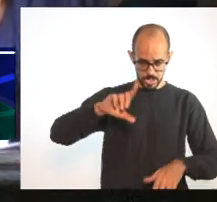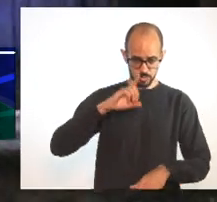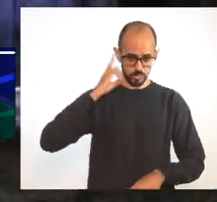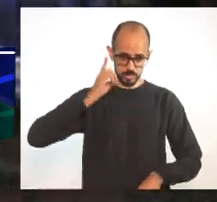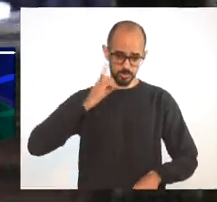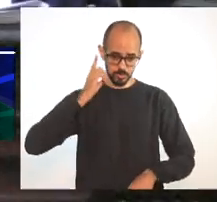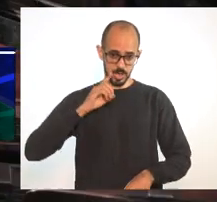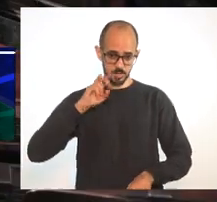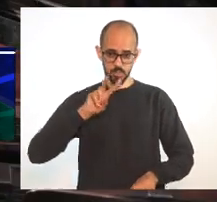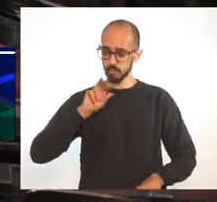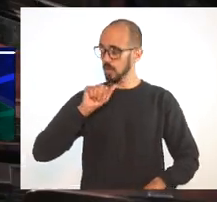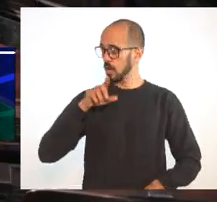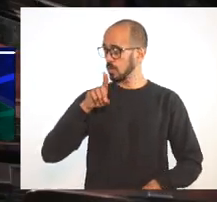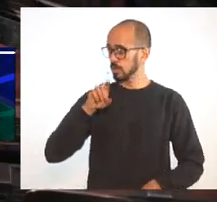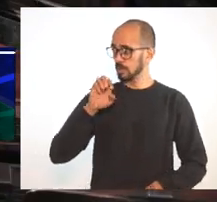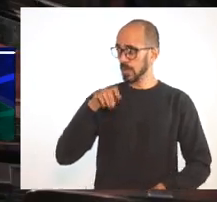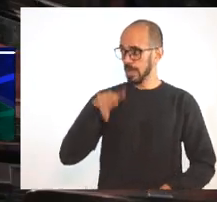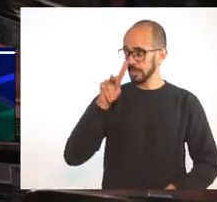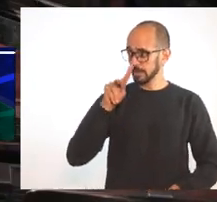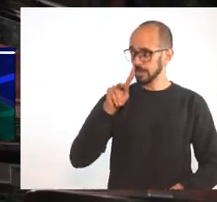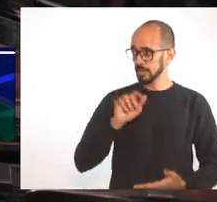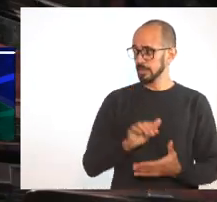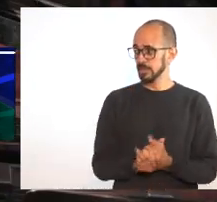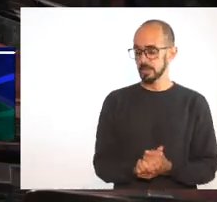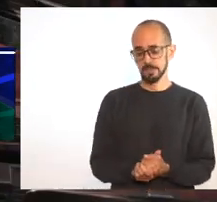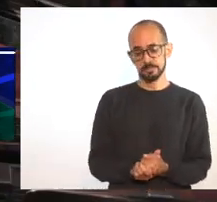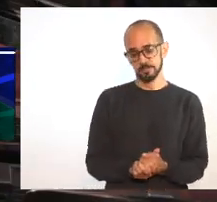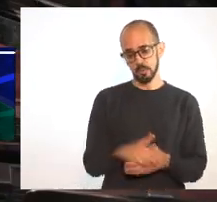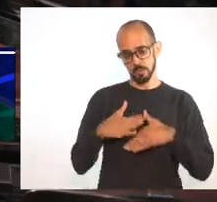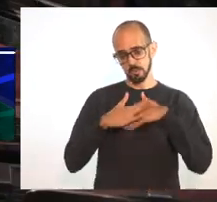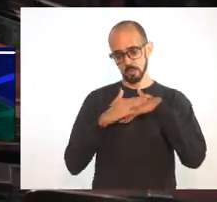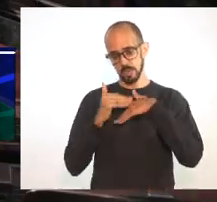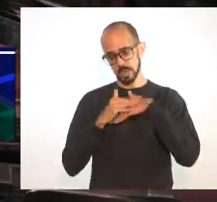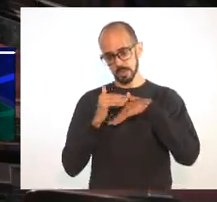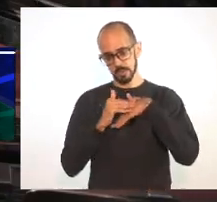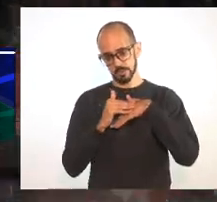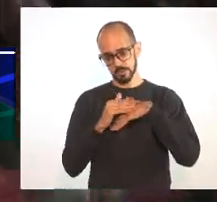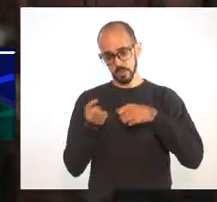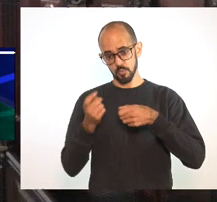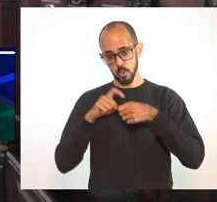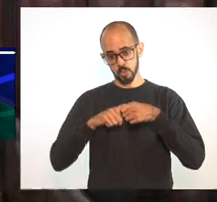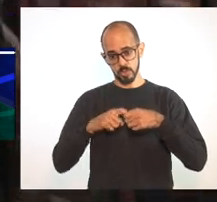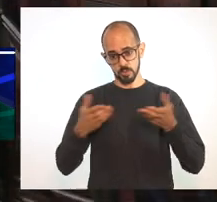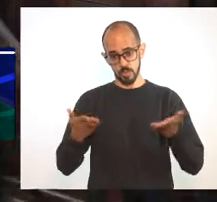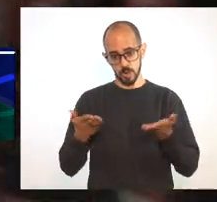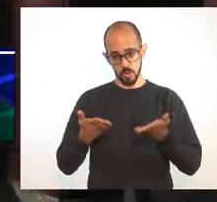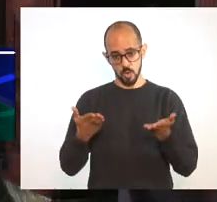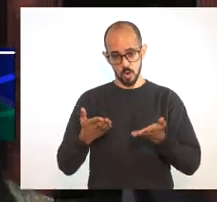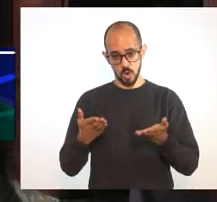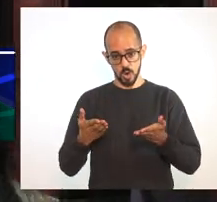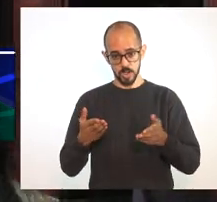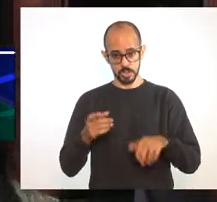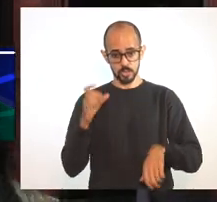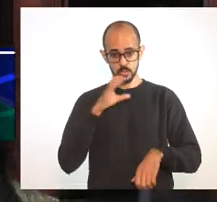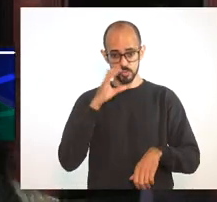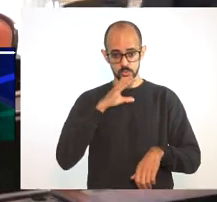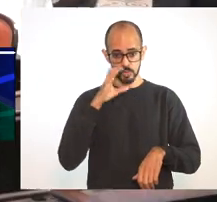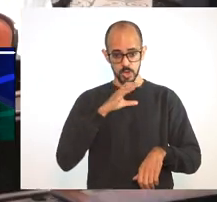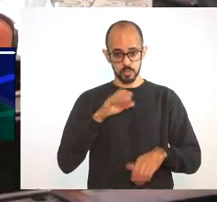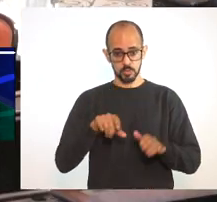suas palavras sempre carinhosas. Voltando à pauta em regime de urgência, em votação e discussão única. Projeto de